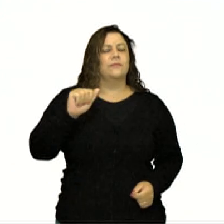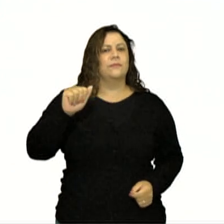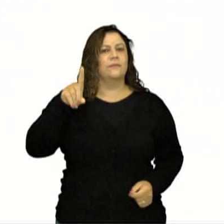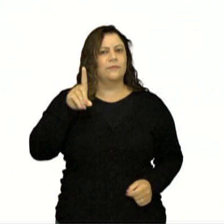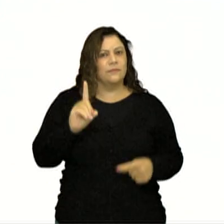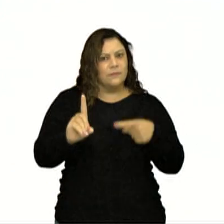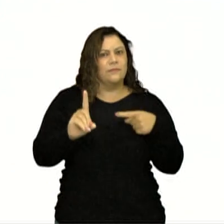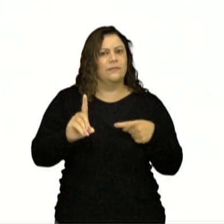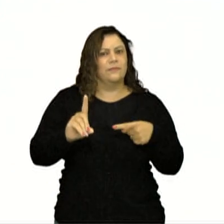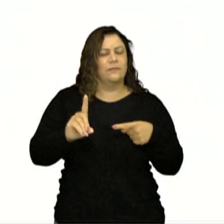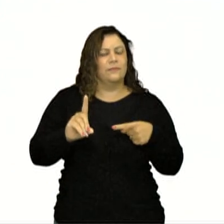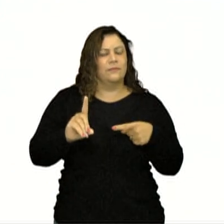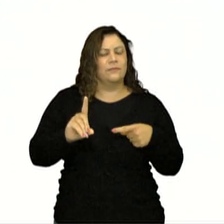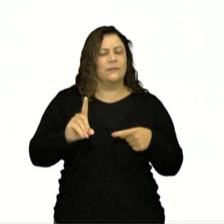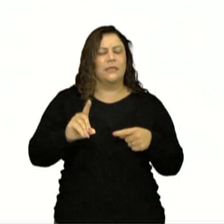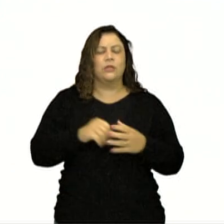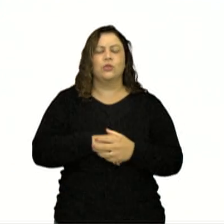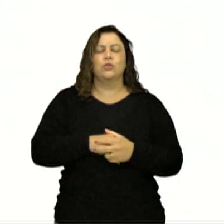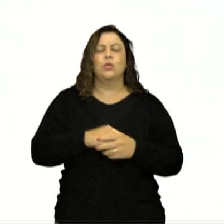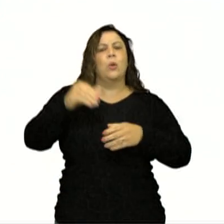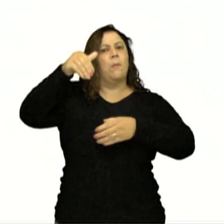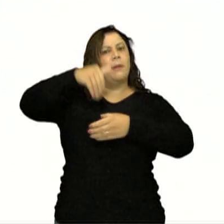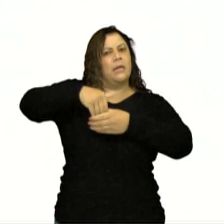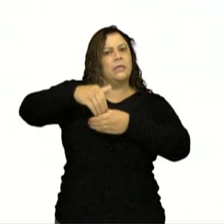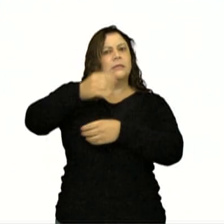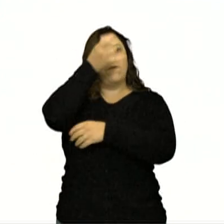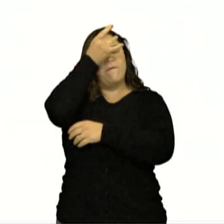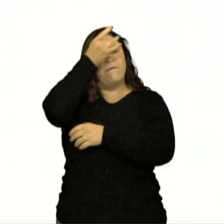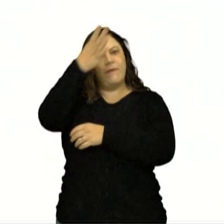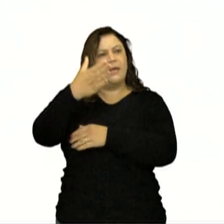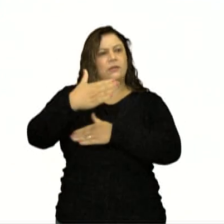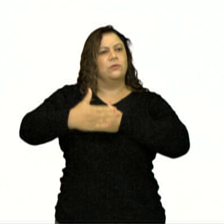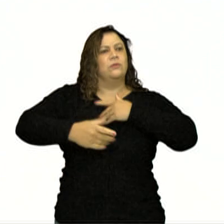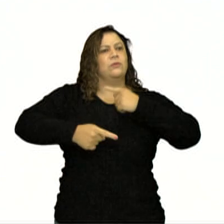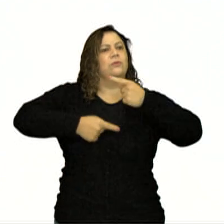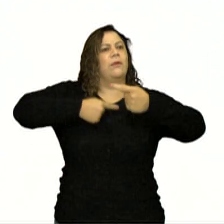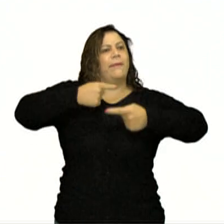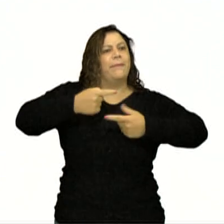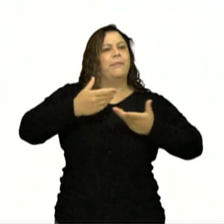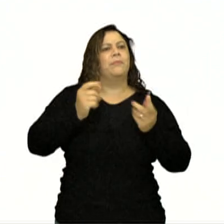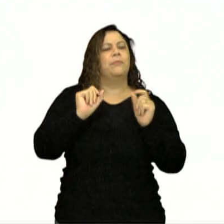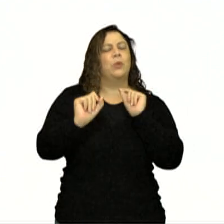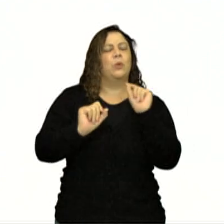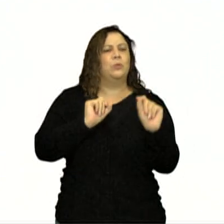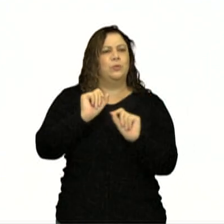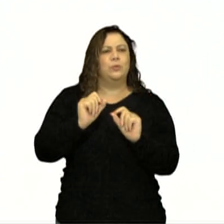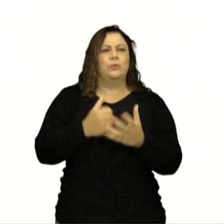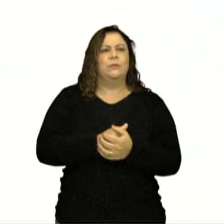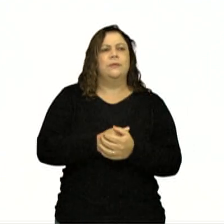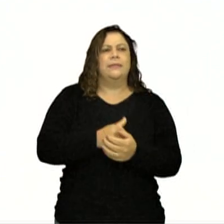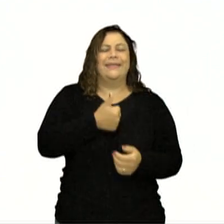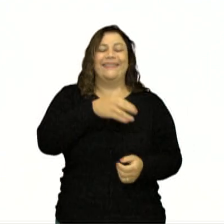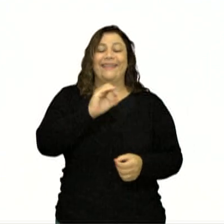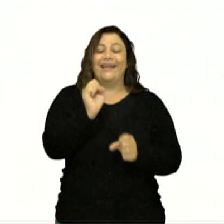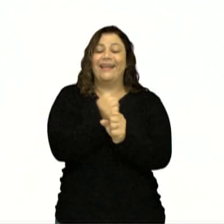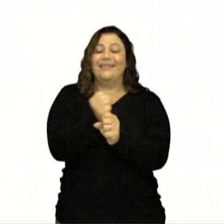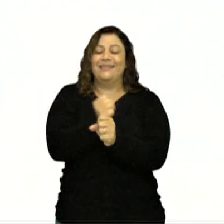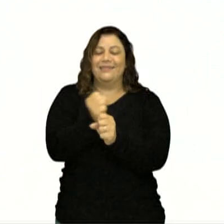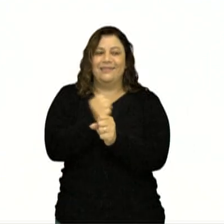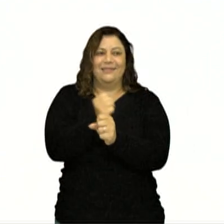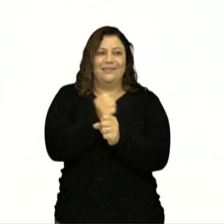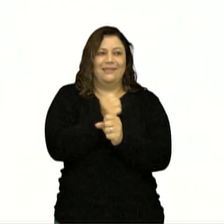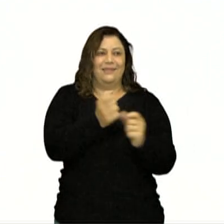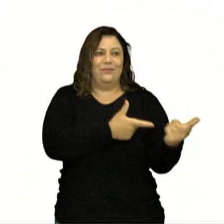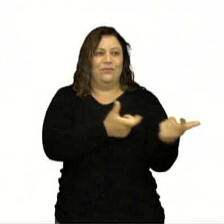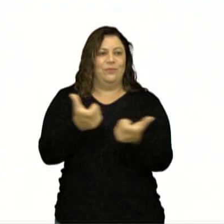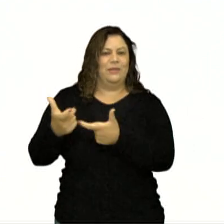fácil após 10 anos de guerra. Tá? Uma guerra pode fortalecer o poder de um governante? O que você